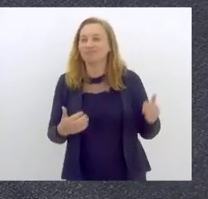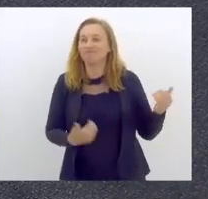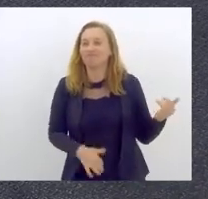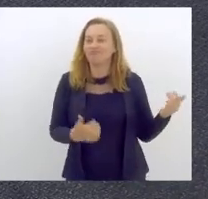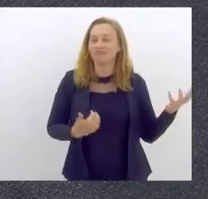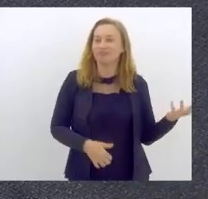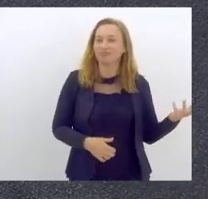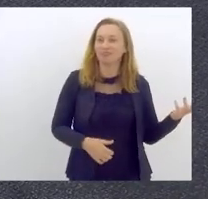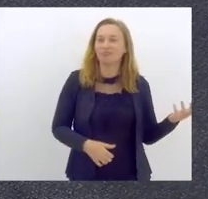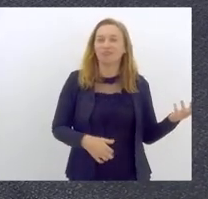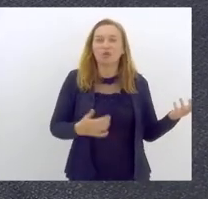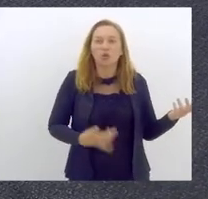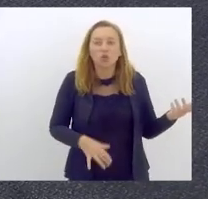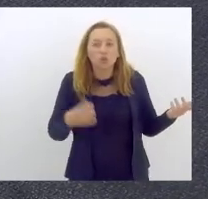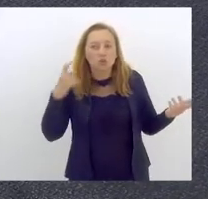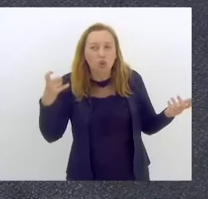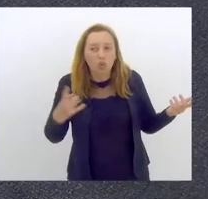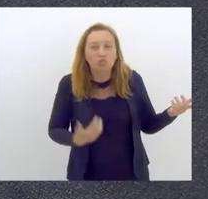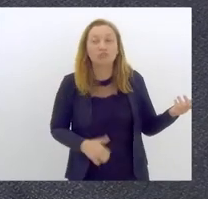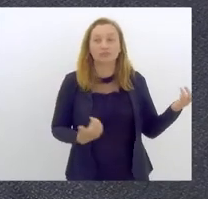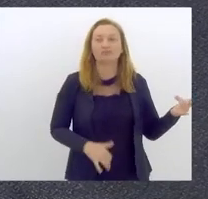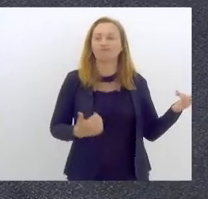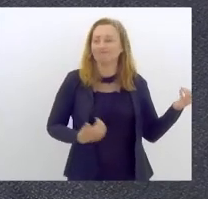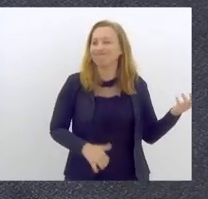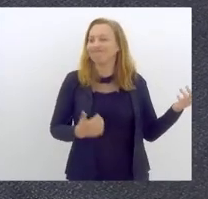tá saindo som aí